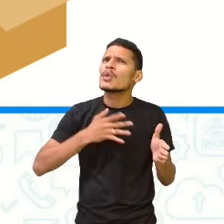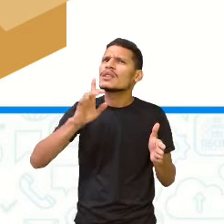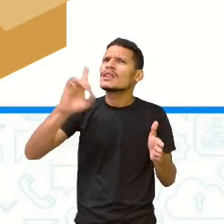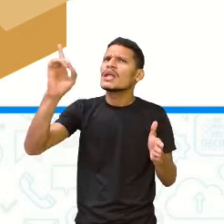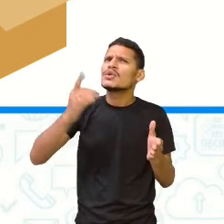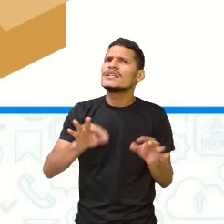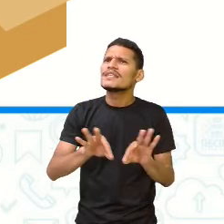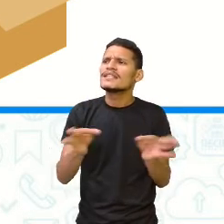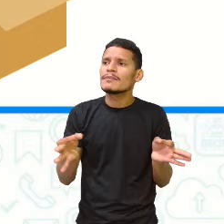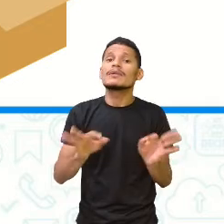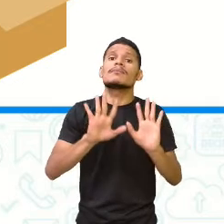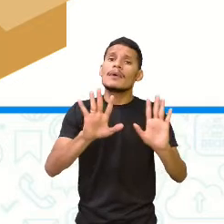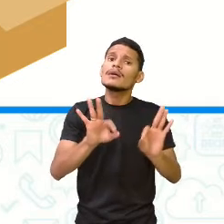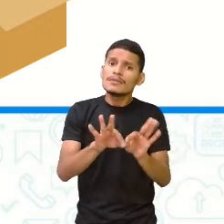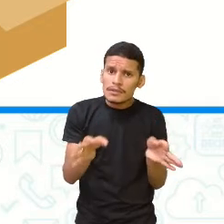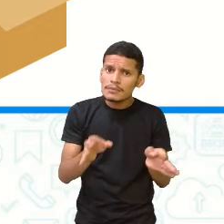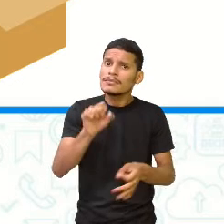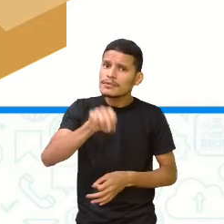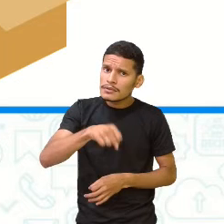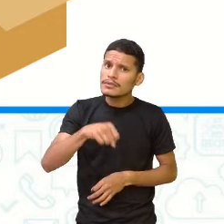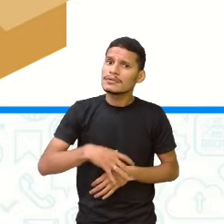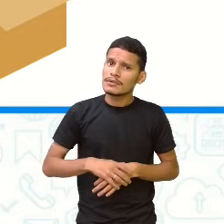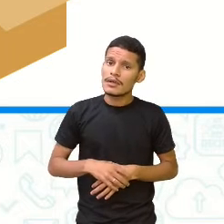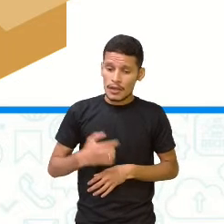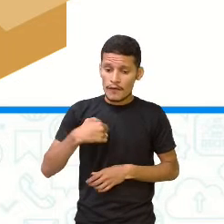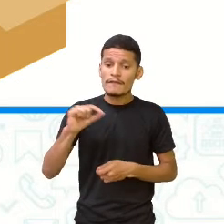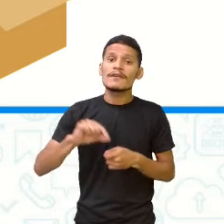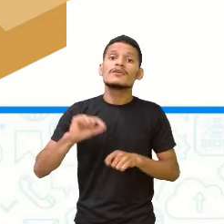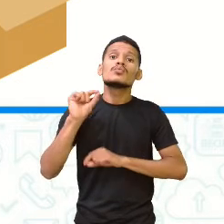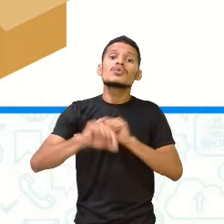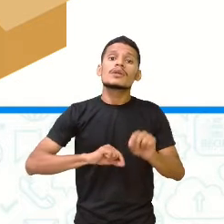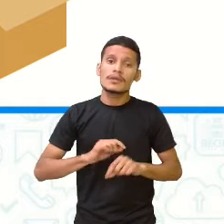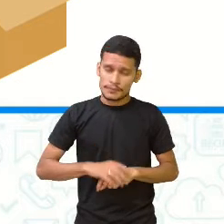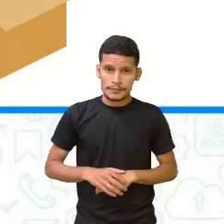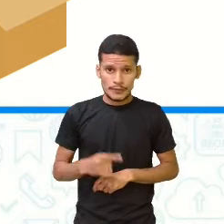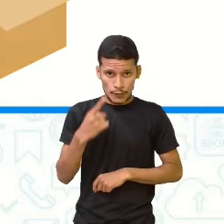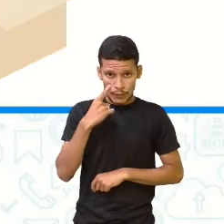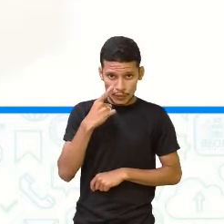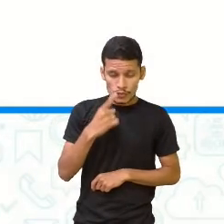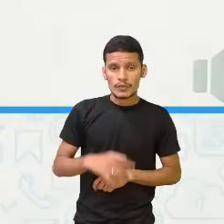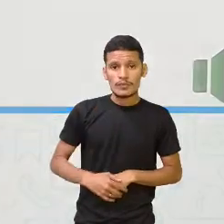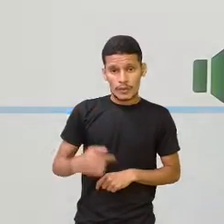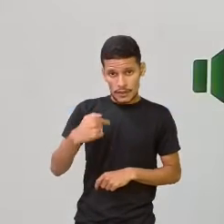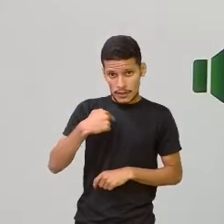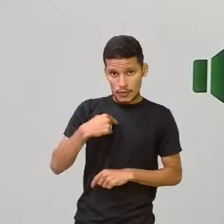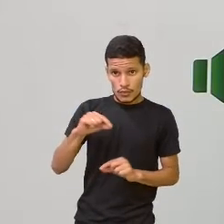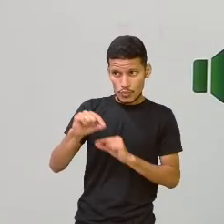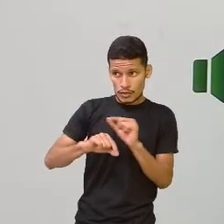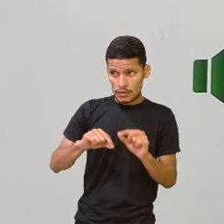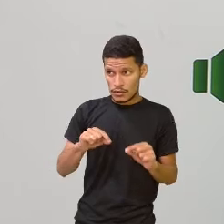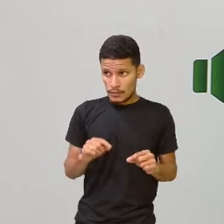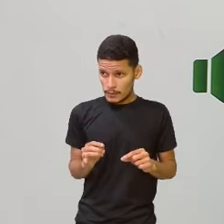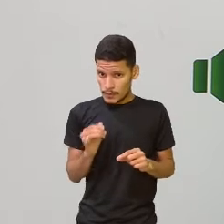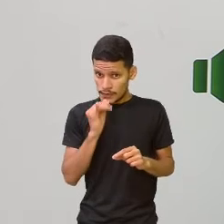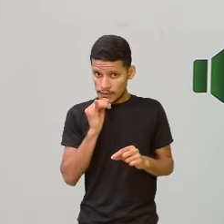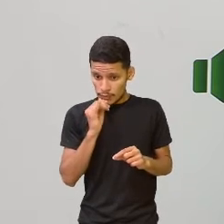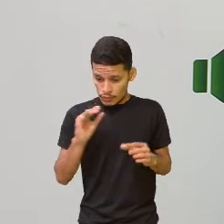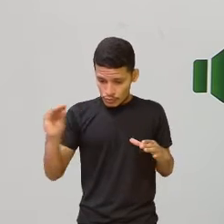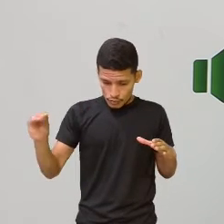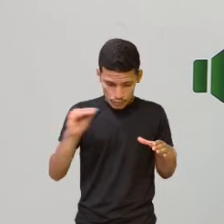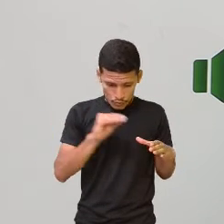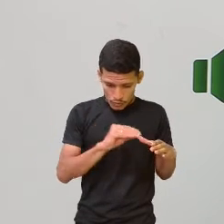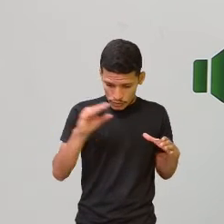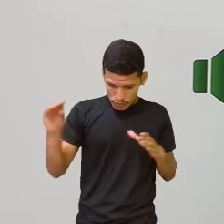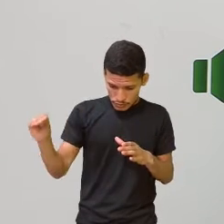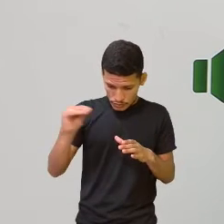simples. Mas divisão é simples mesmo. O que é que eu vou fazer? Eu vou colocando uma